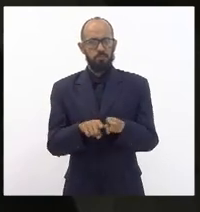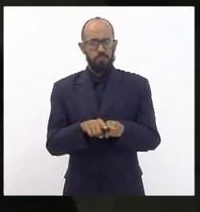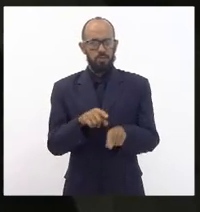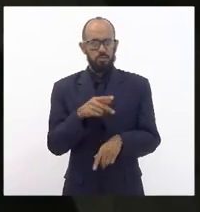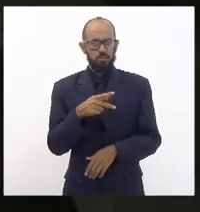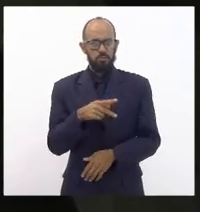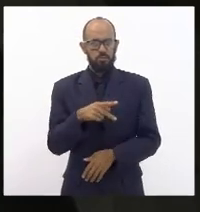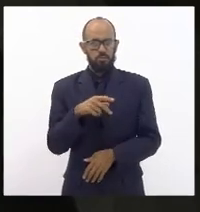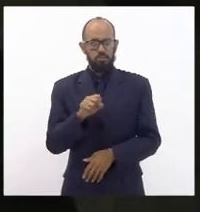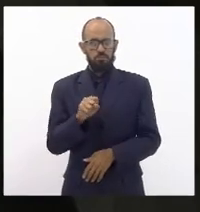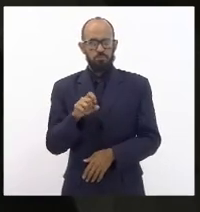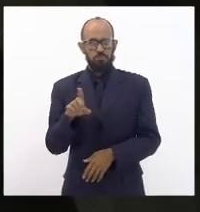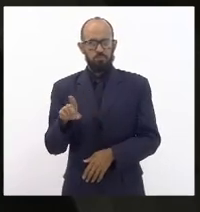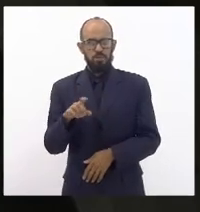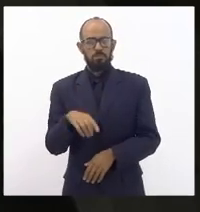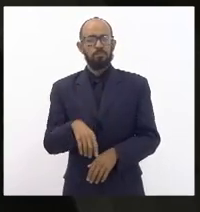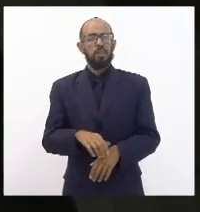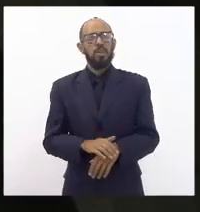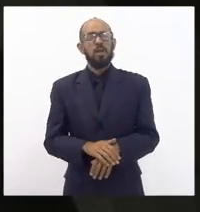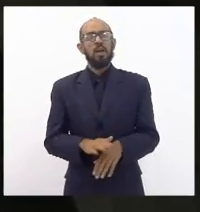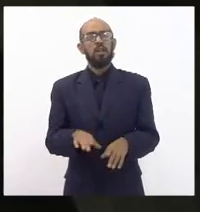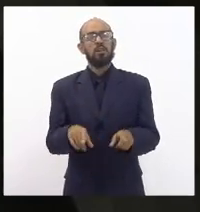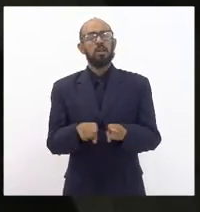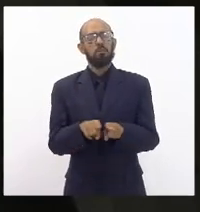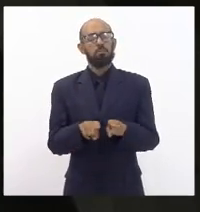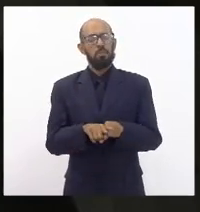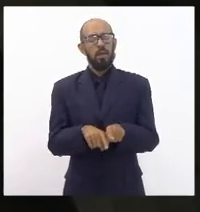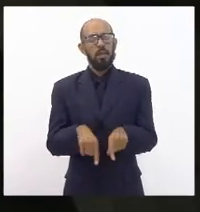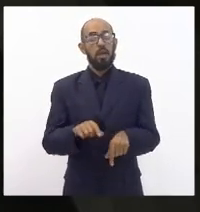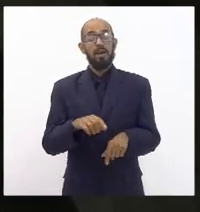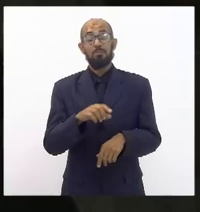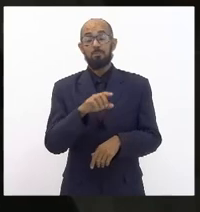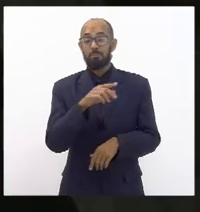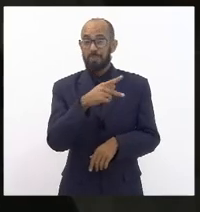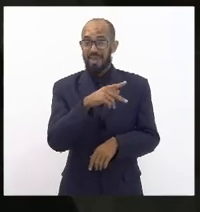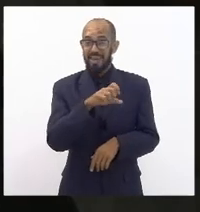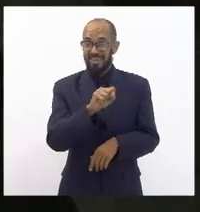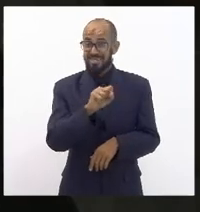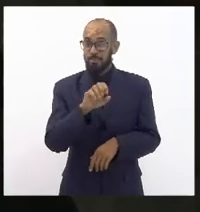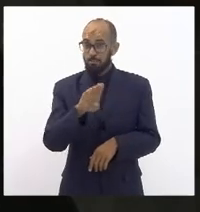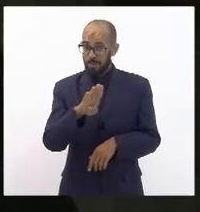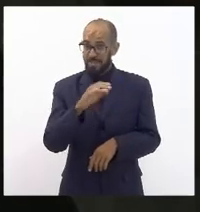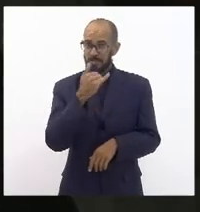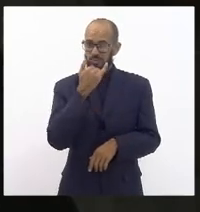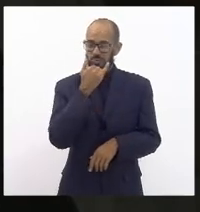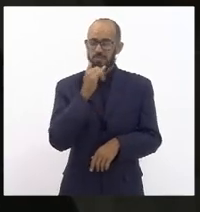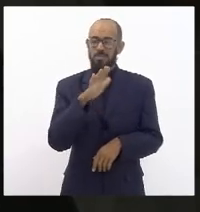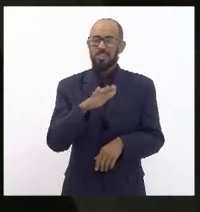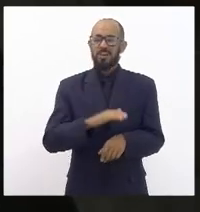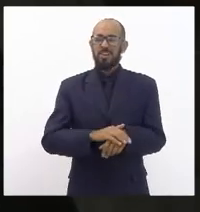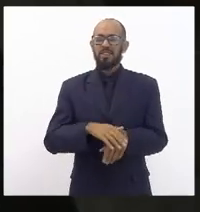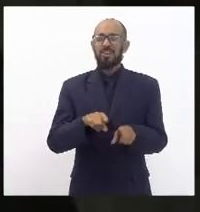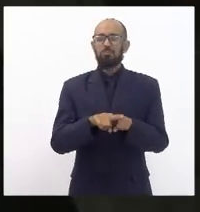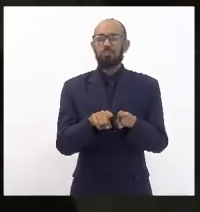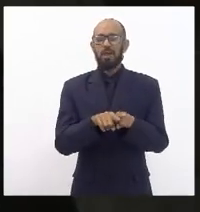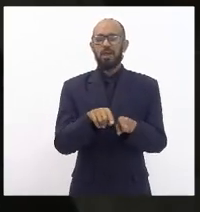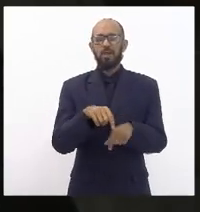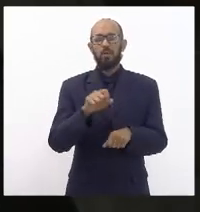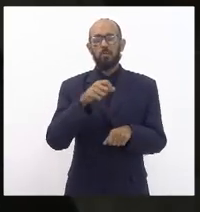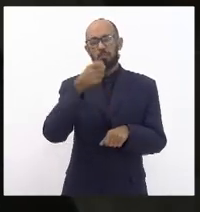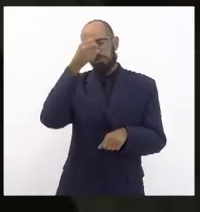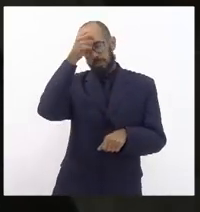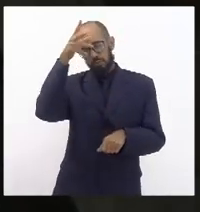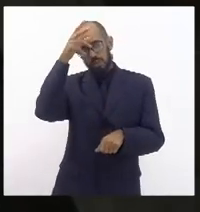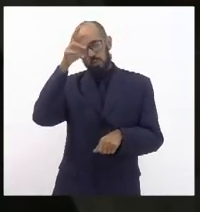o prefeito Rubens bomtempo e sim então reencontro figuras que muito que muito me